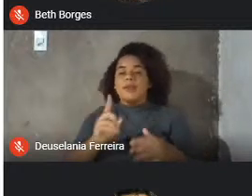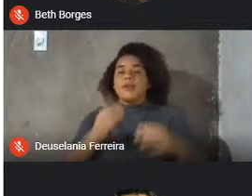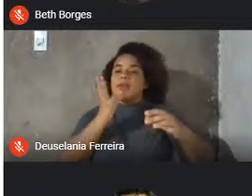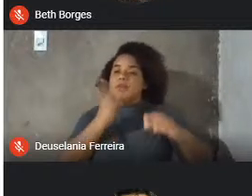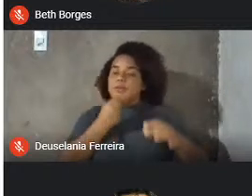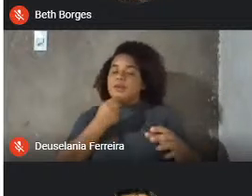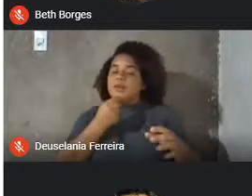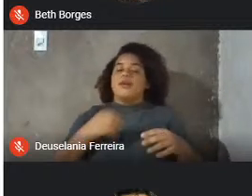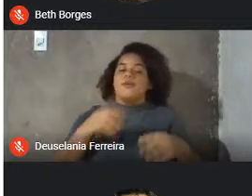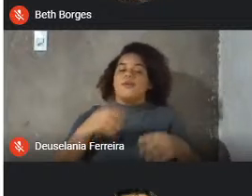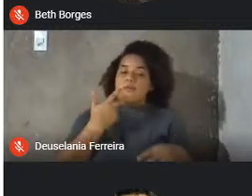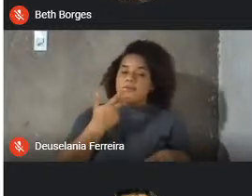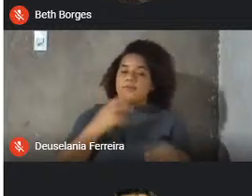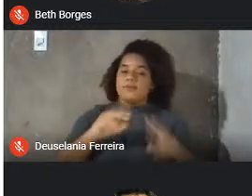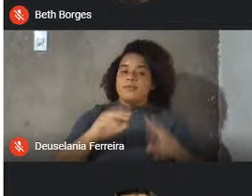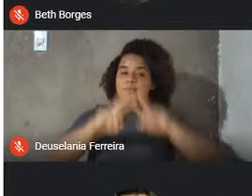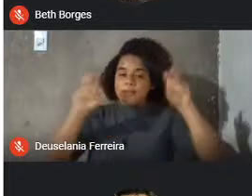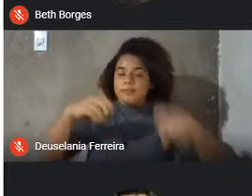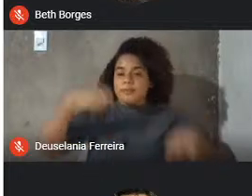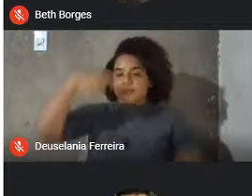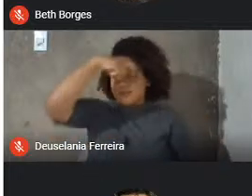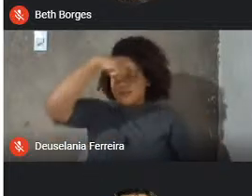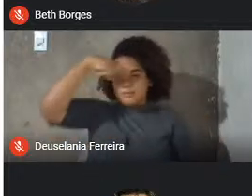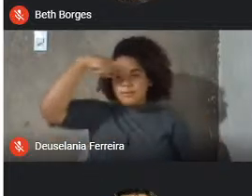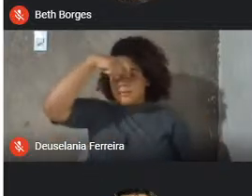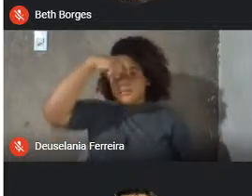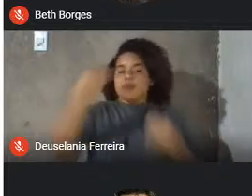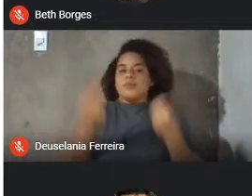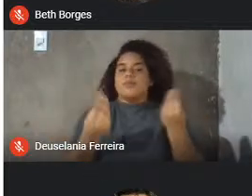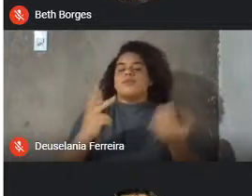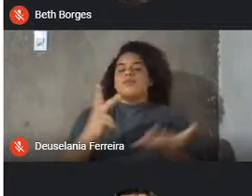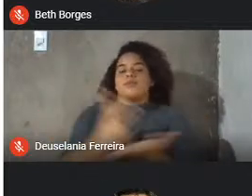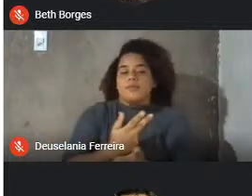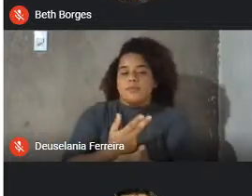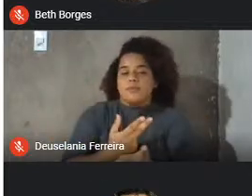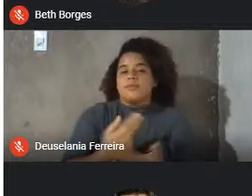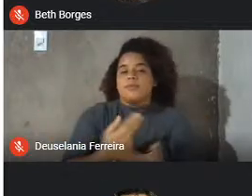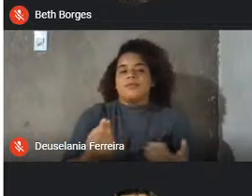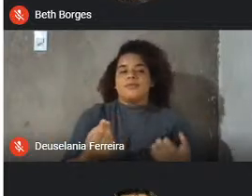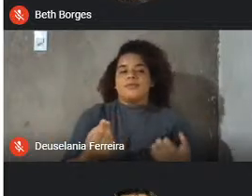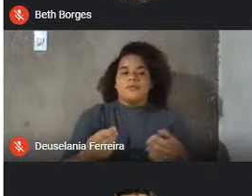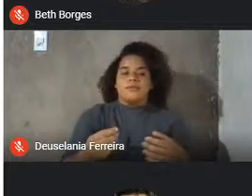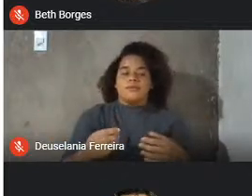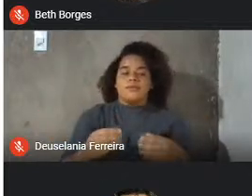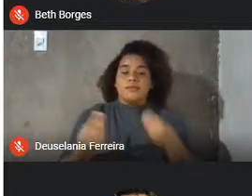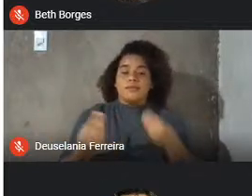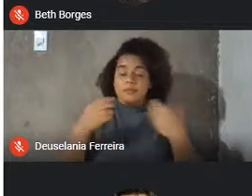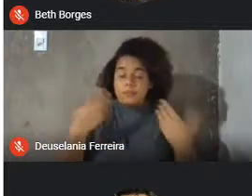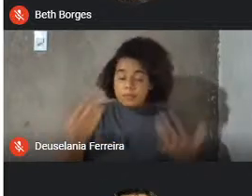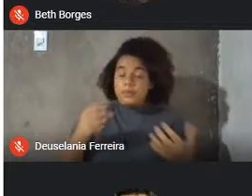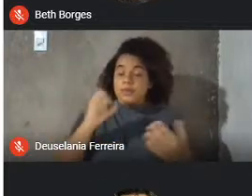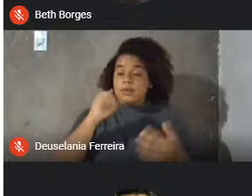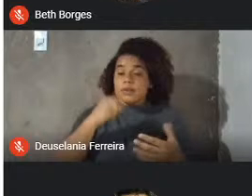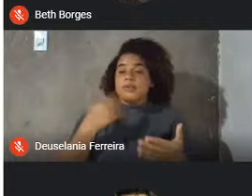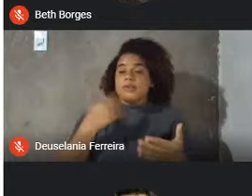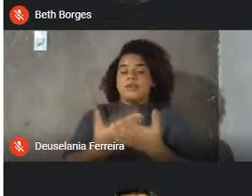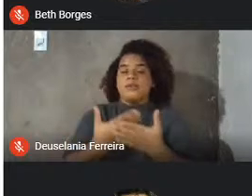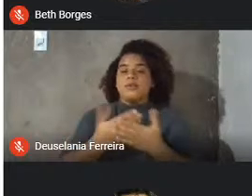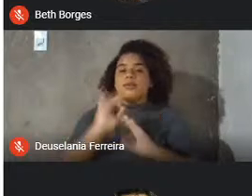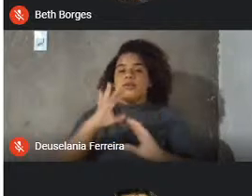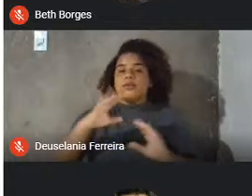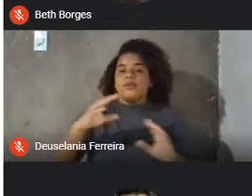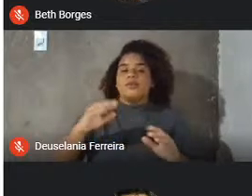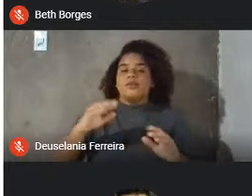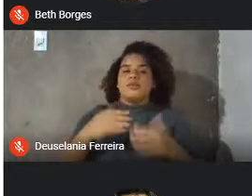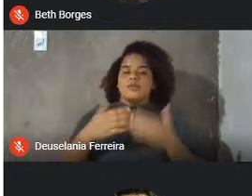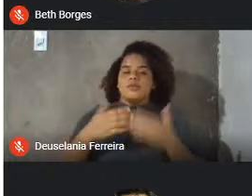de esquemas. Como é que acontece? Qual é a diferença? Que quando nós trabalhamos só com a terapia de esquemas, nós pedimos para a